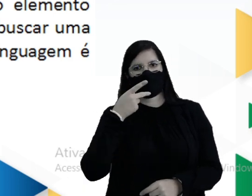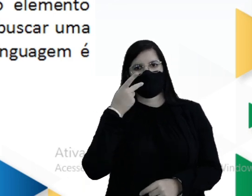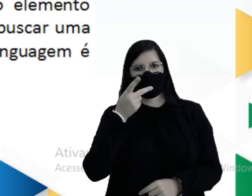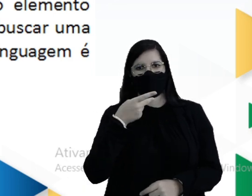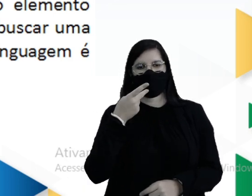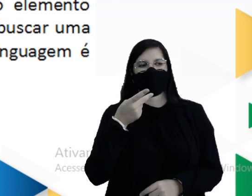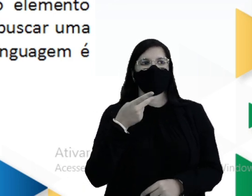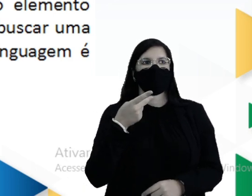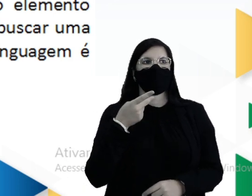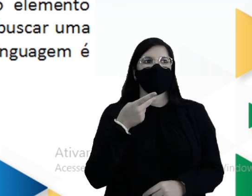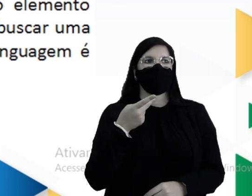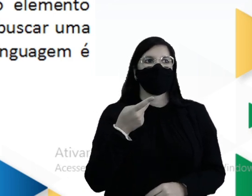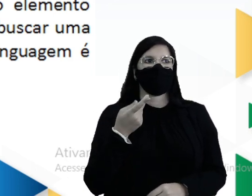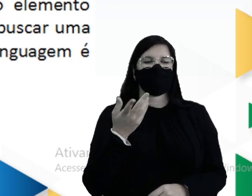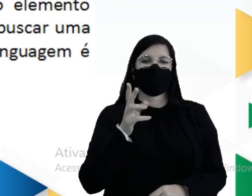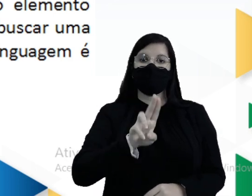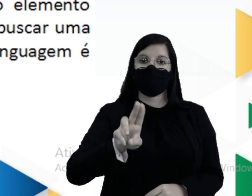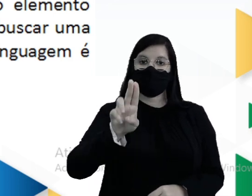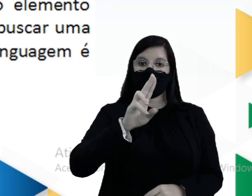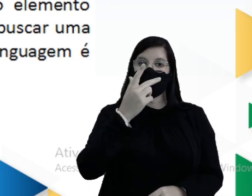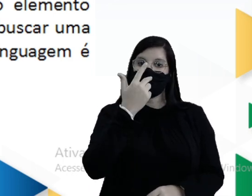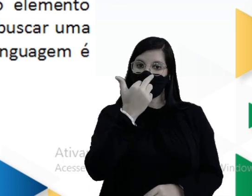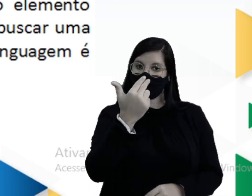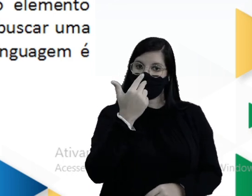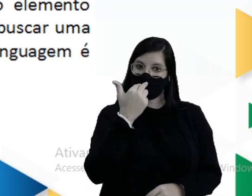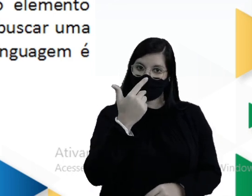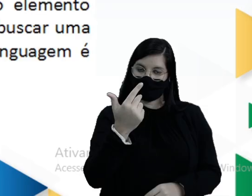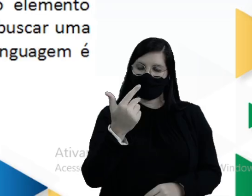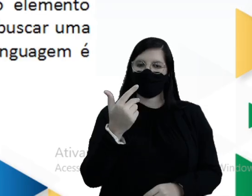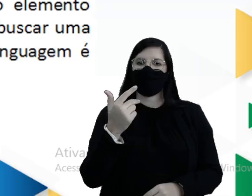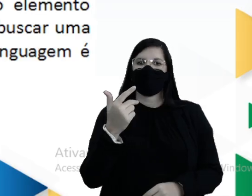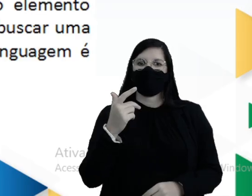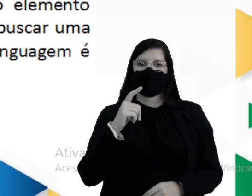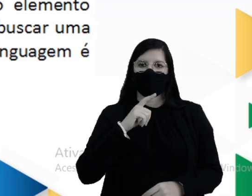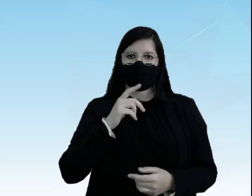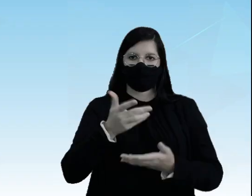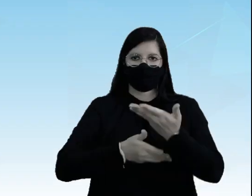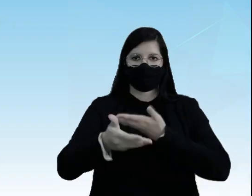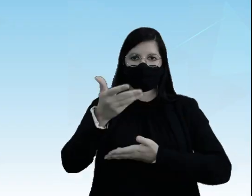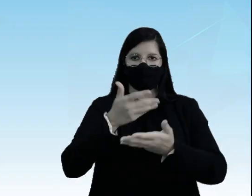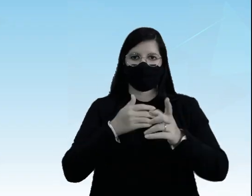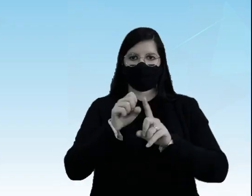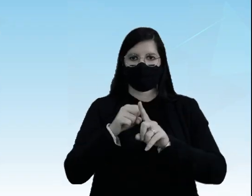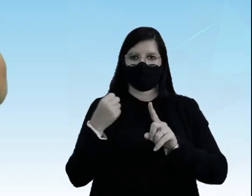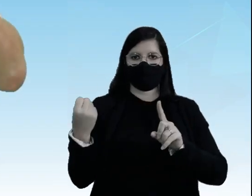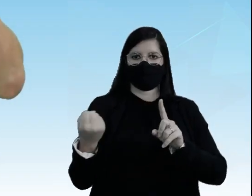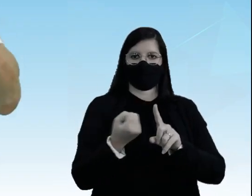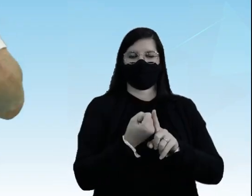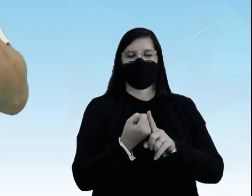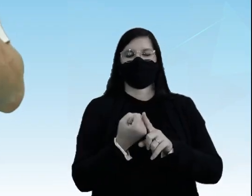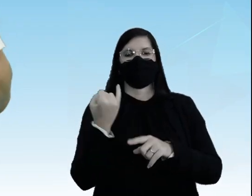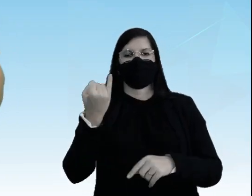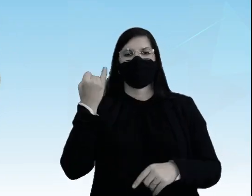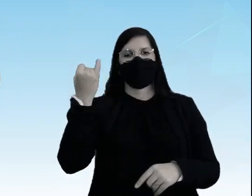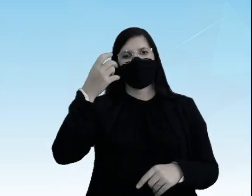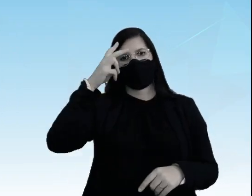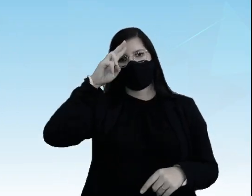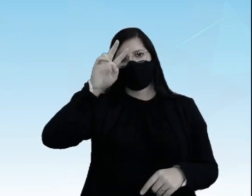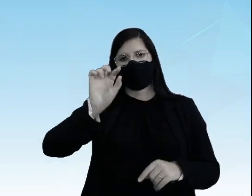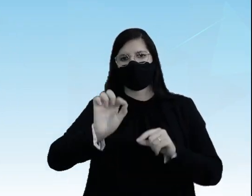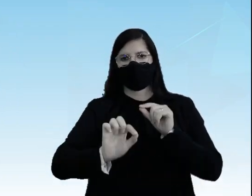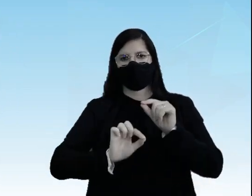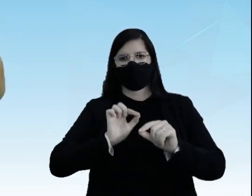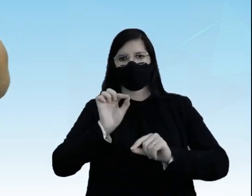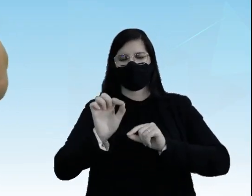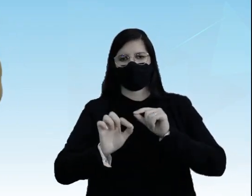falar. Então veja só, o uso da língua em situações de interação social. É importante lembrar a